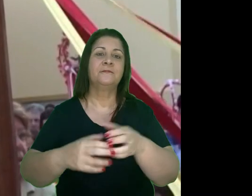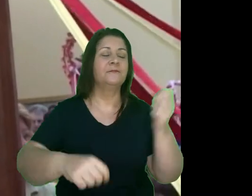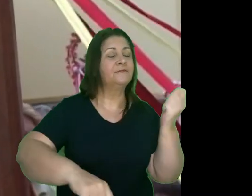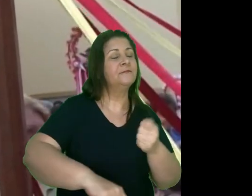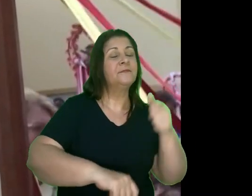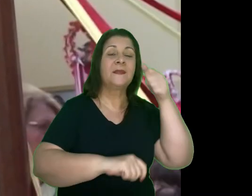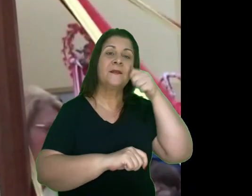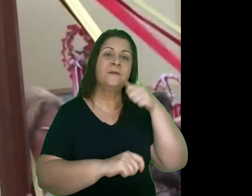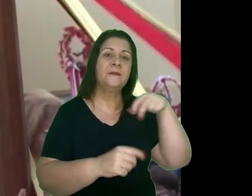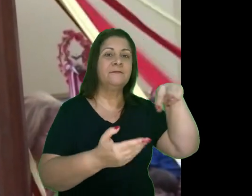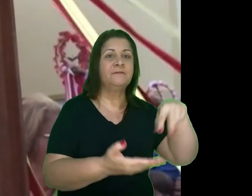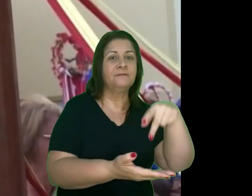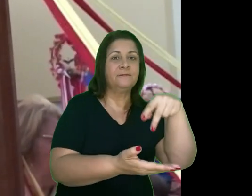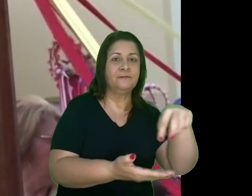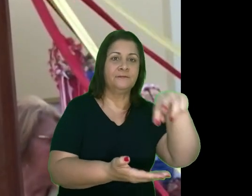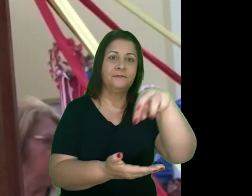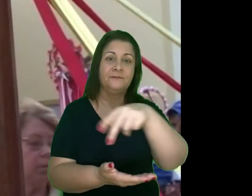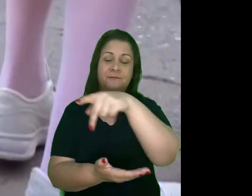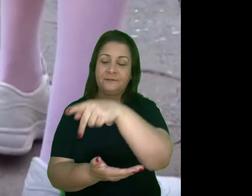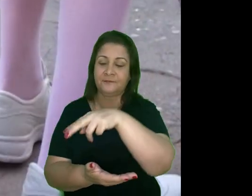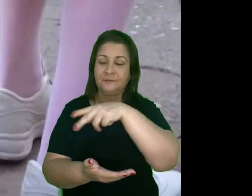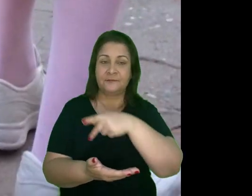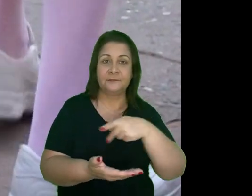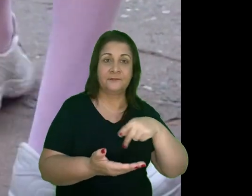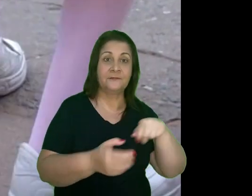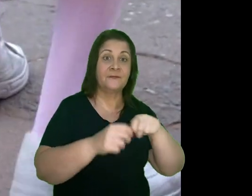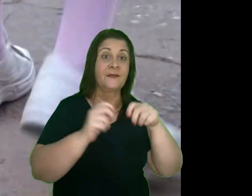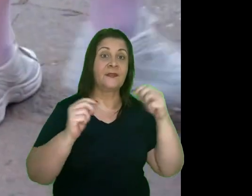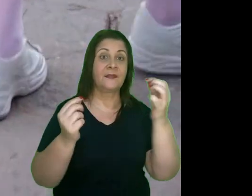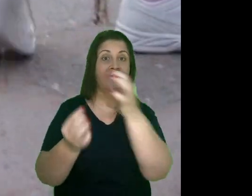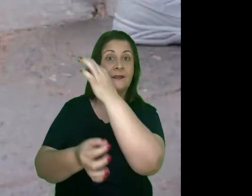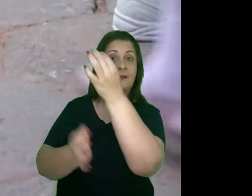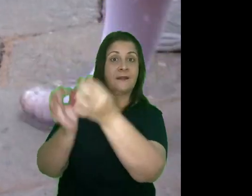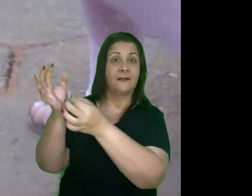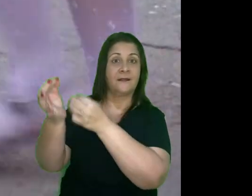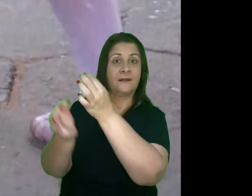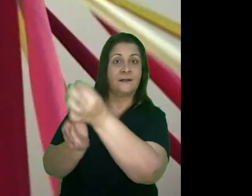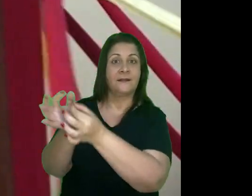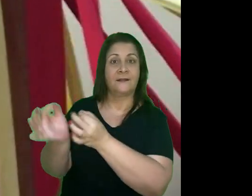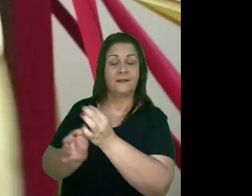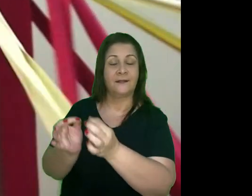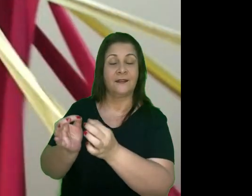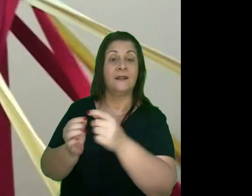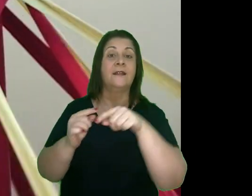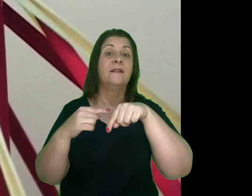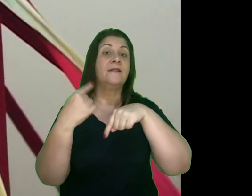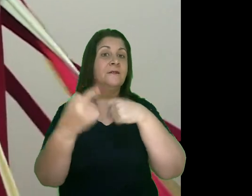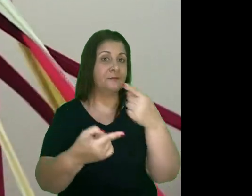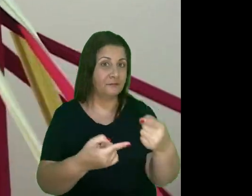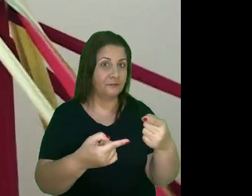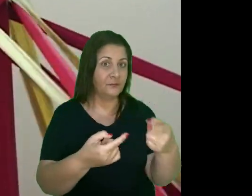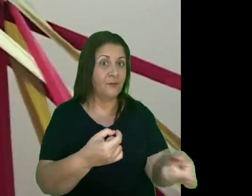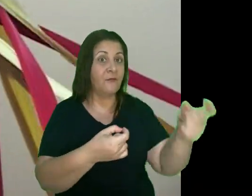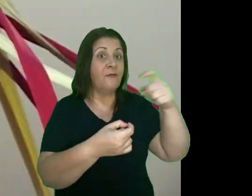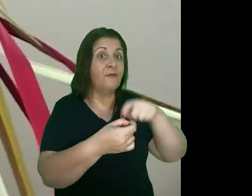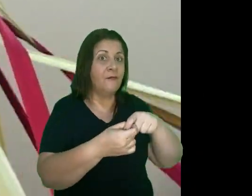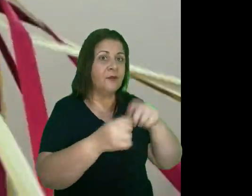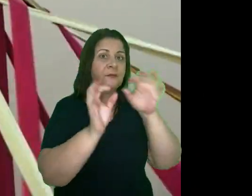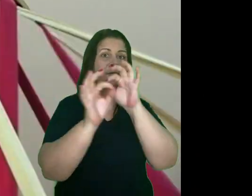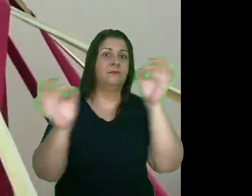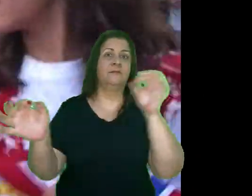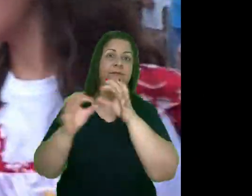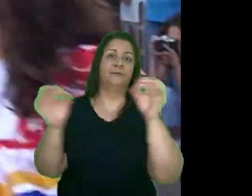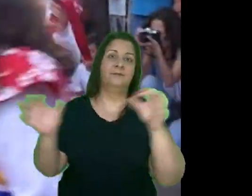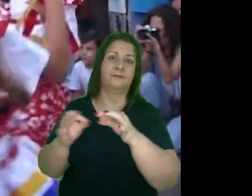meninas realiza um bailado. A coreografia tem que formar um trançado das fitas e depois, invertendo a dança,